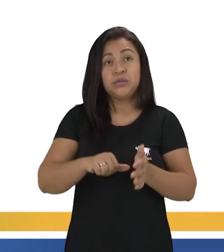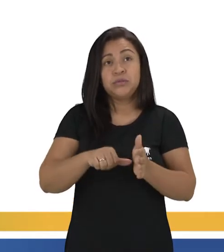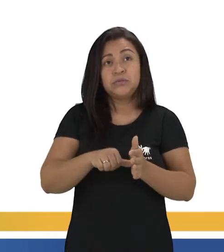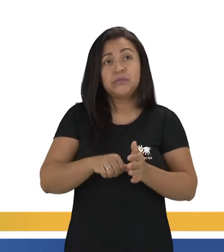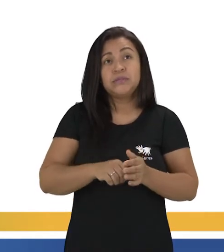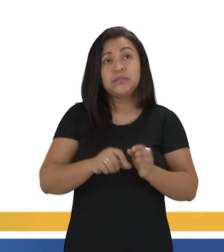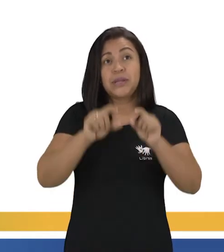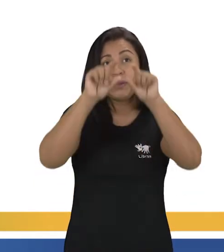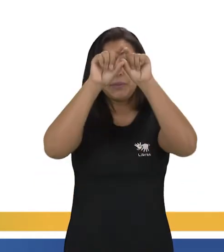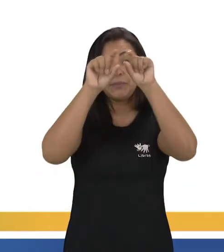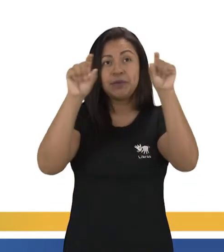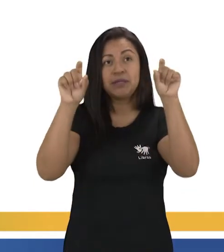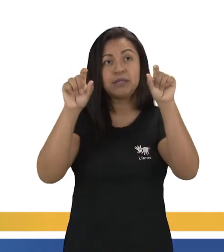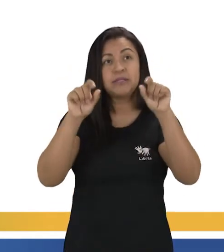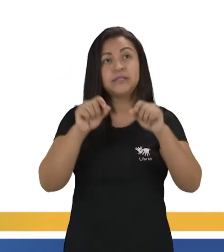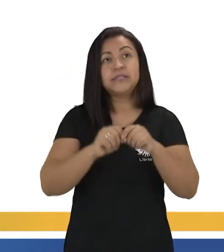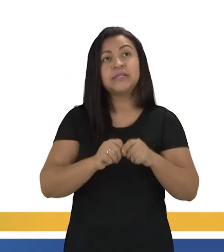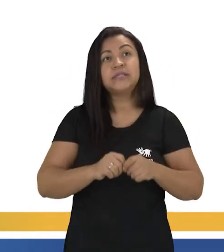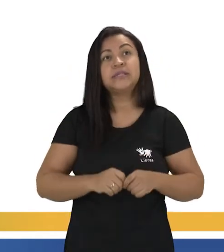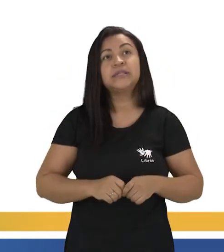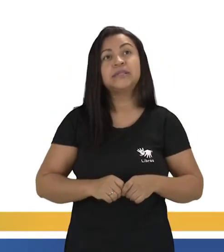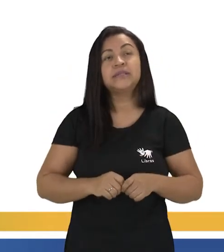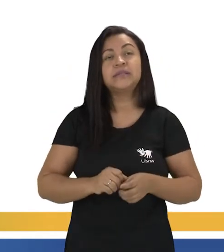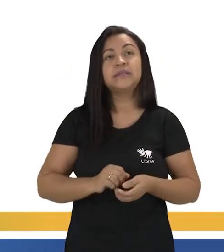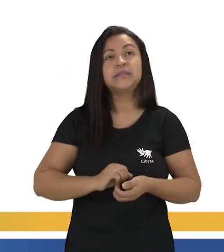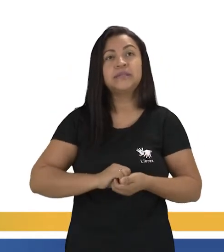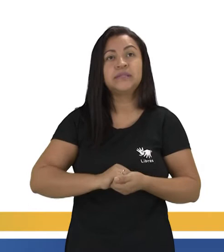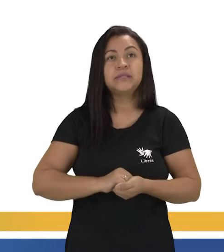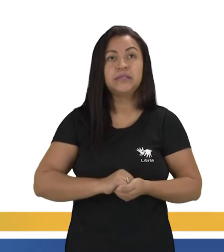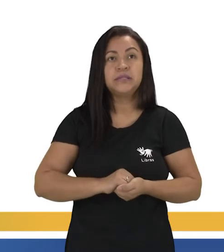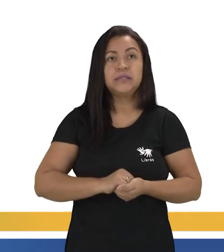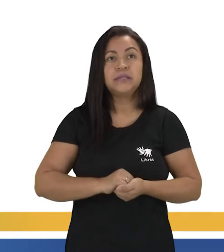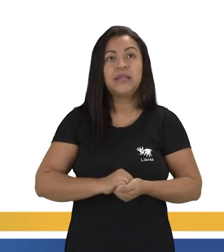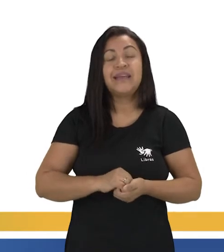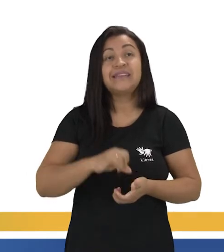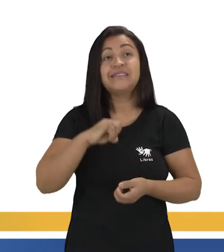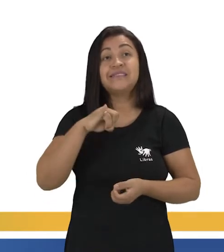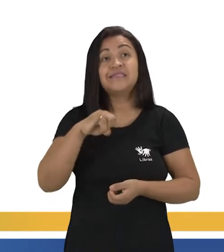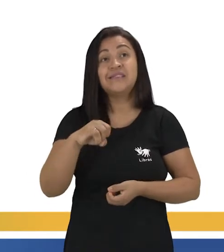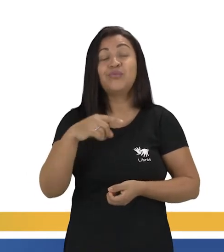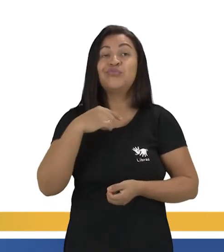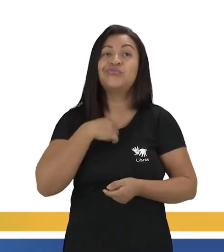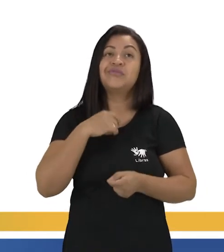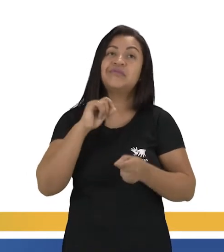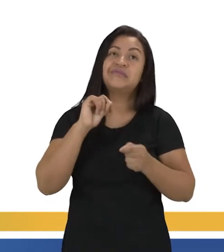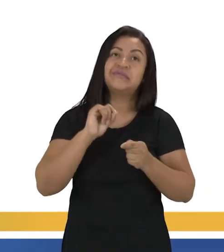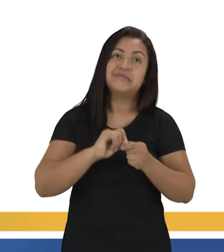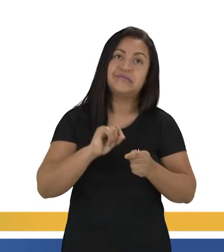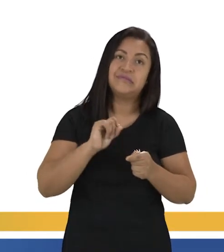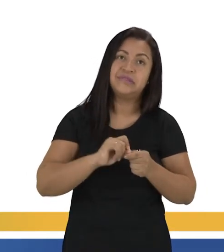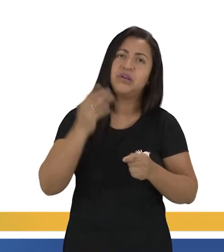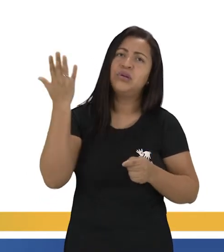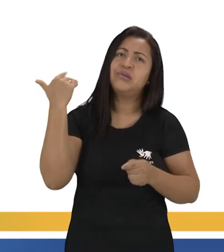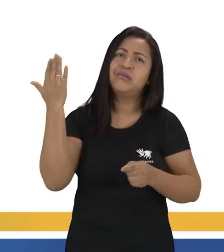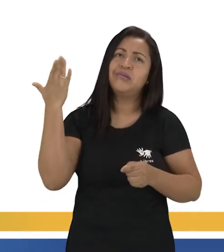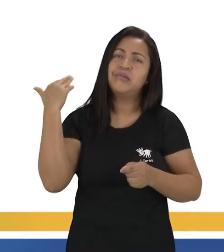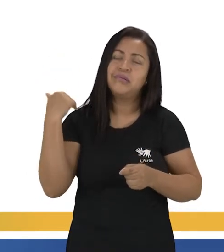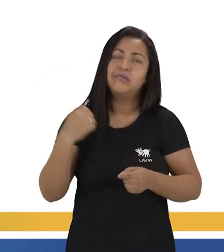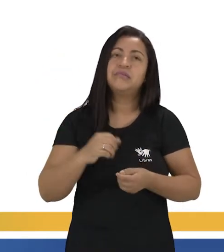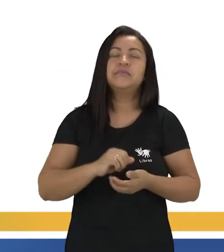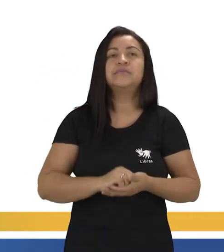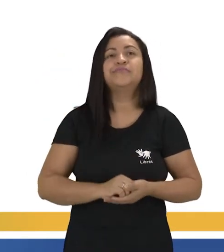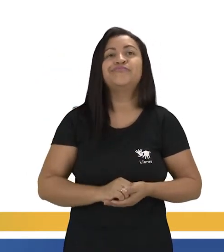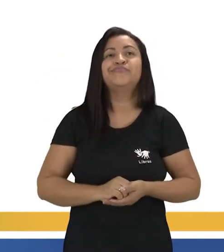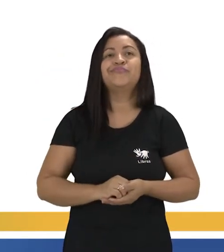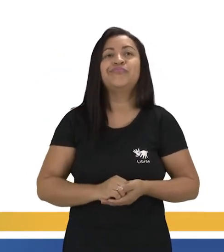A parte de cima. If I had done homework. Se eu tivesse feito o trabalho de casa, I wouldn't have been stressed.